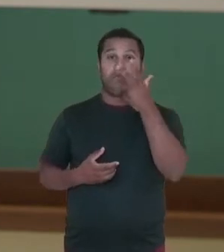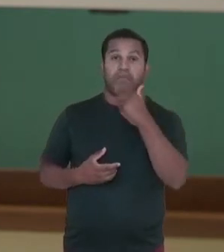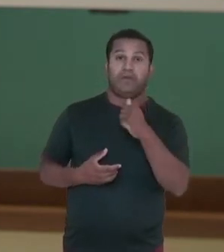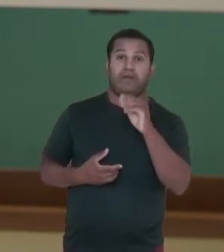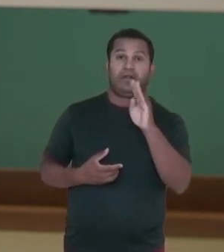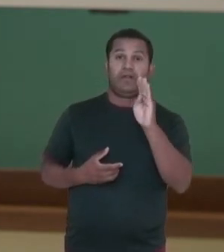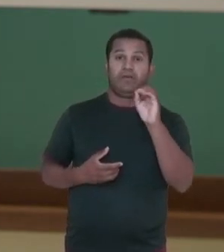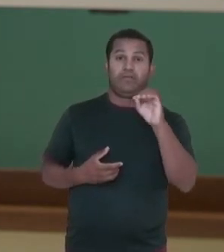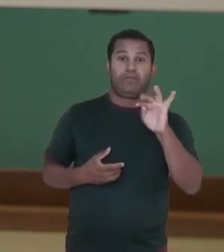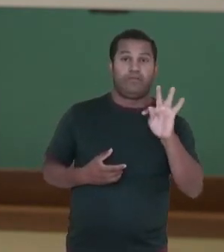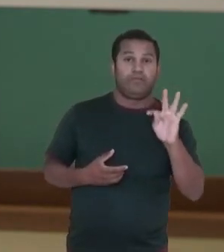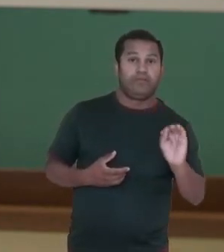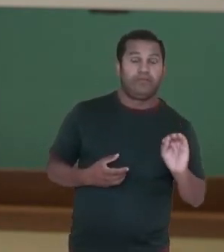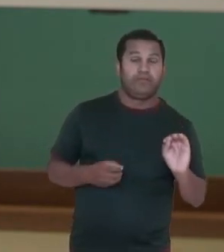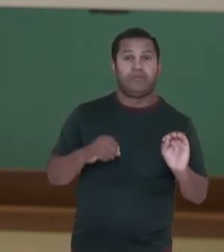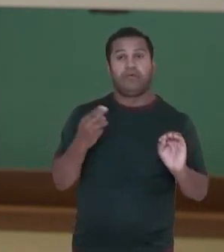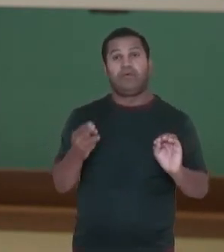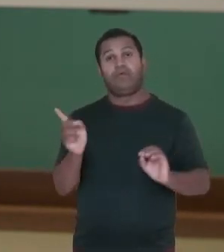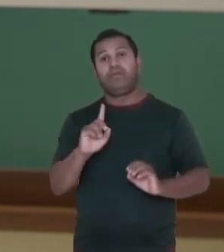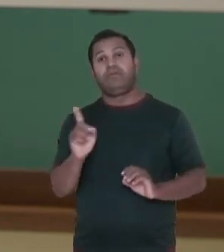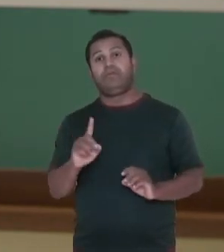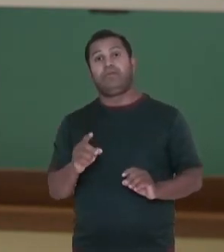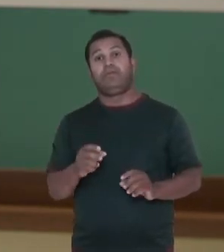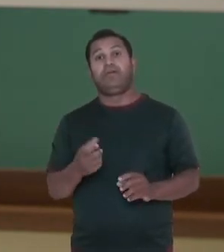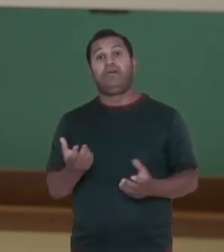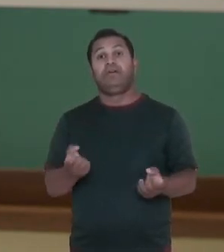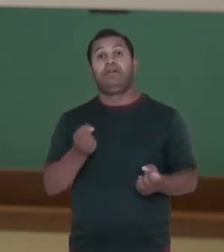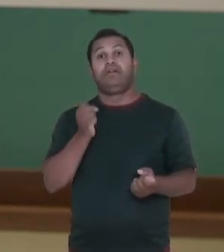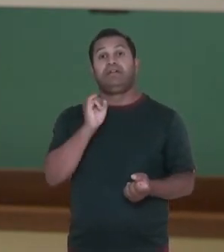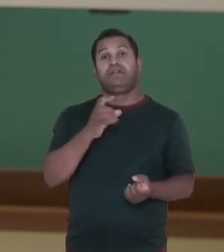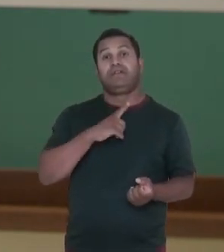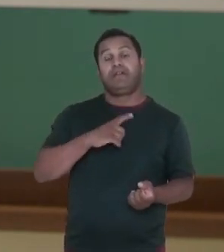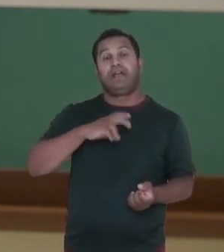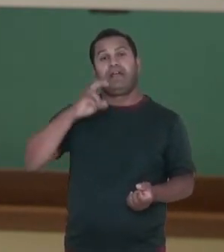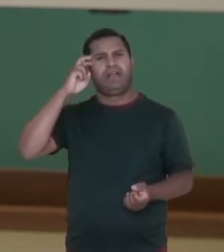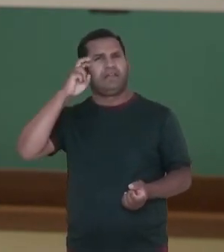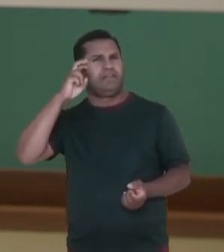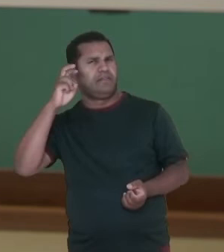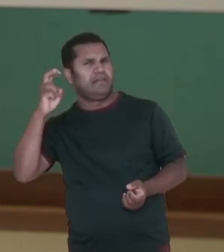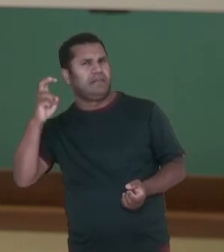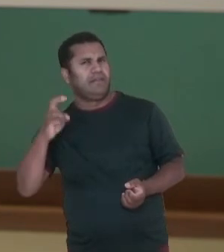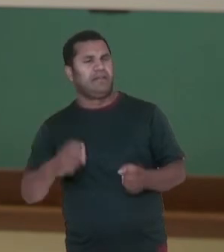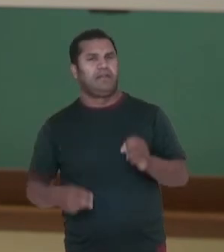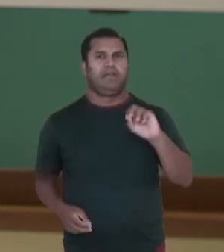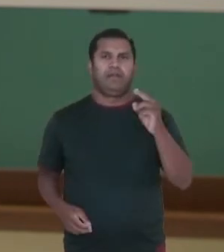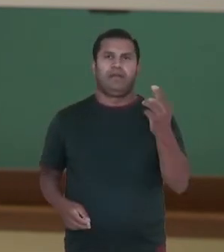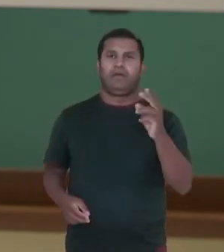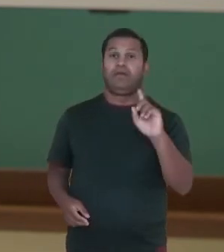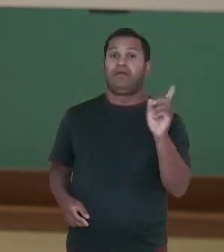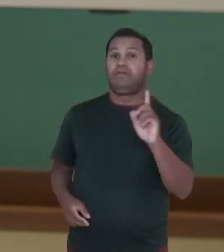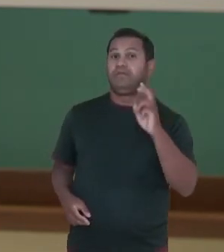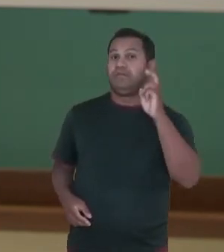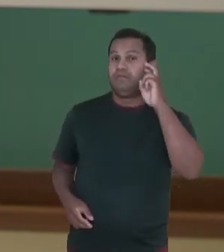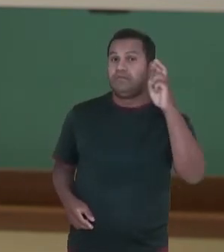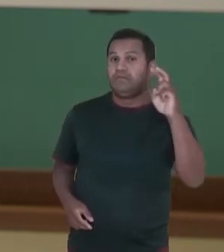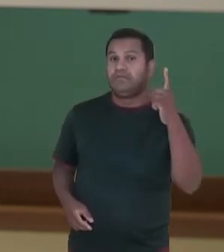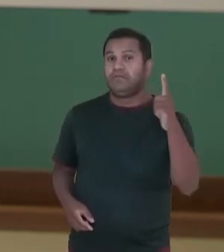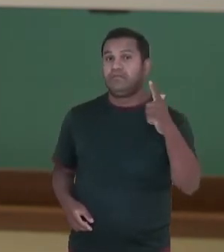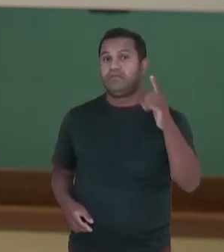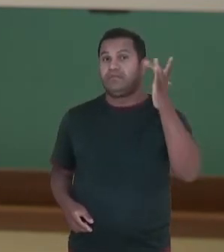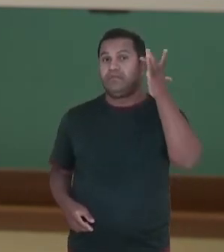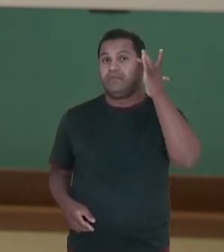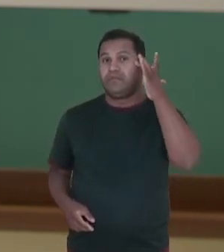filho muito inteligente, com todos os genes para inteligência. Mas como que você vai definir esses genes?